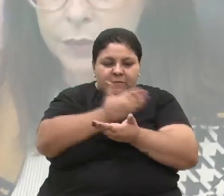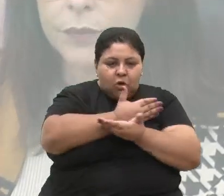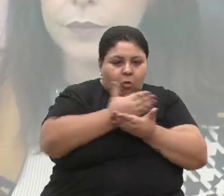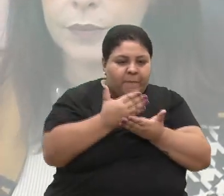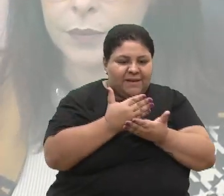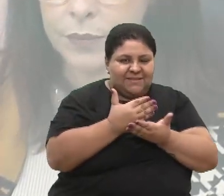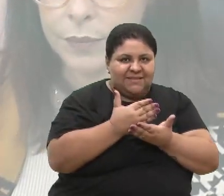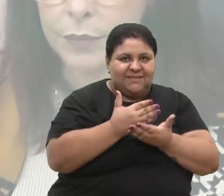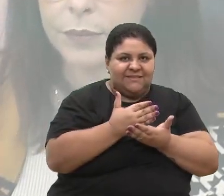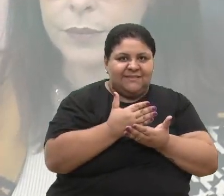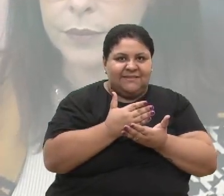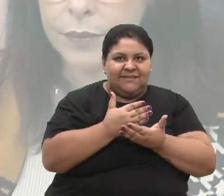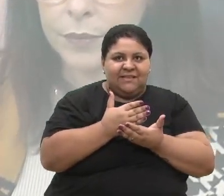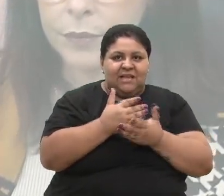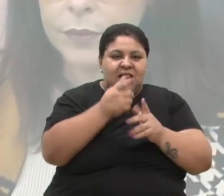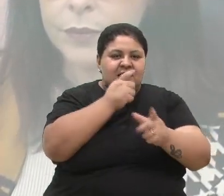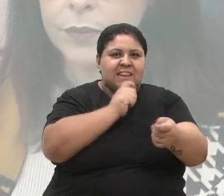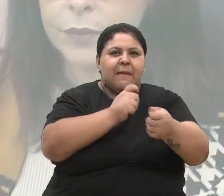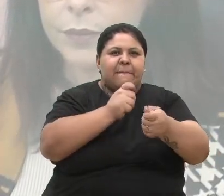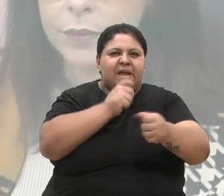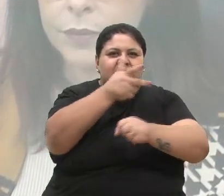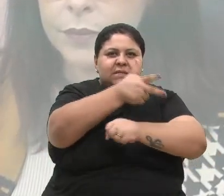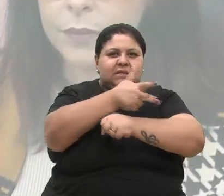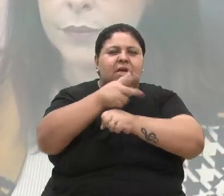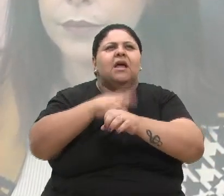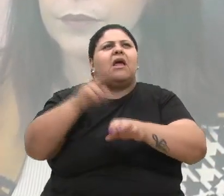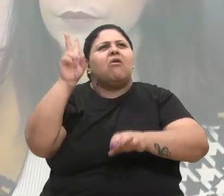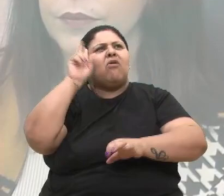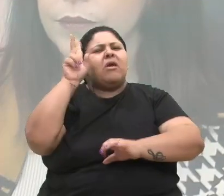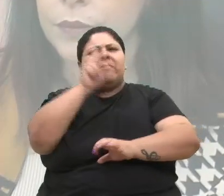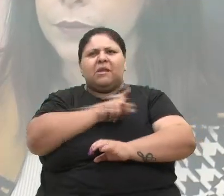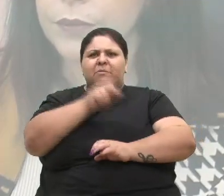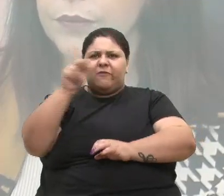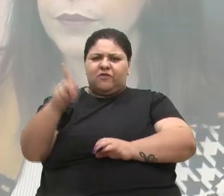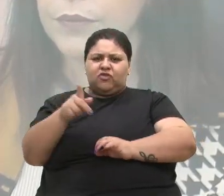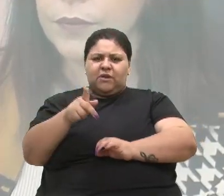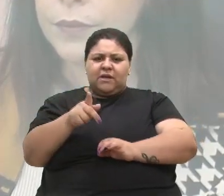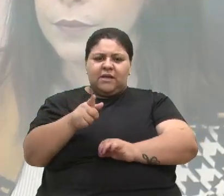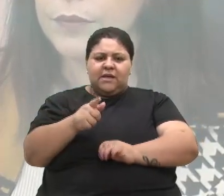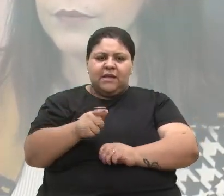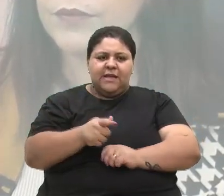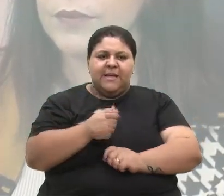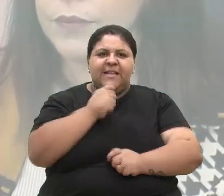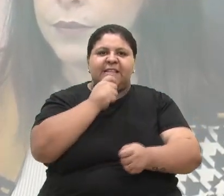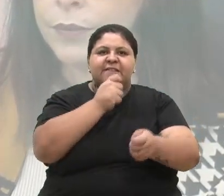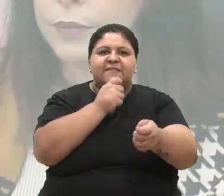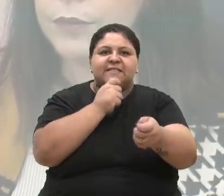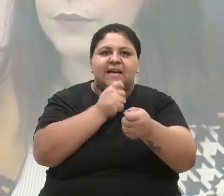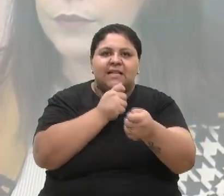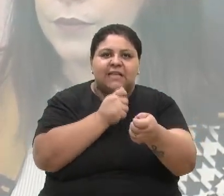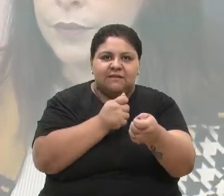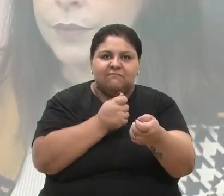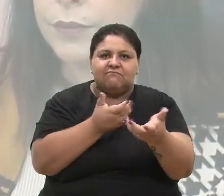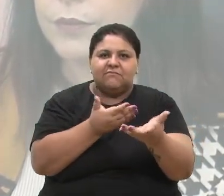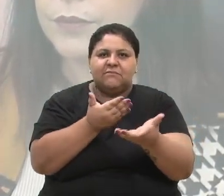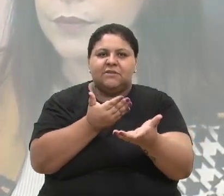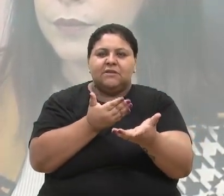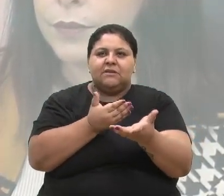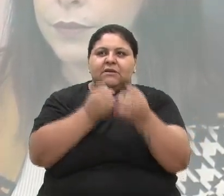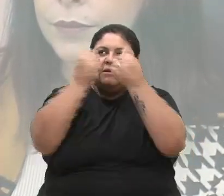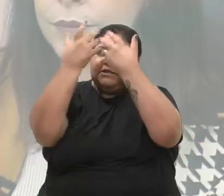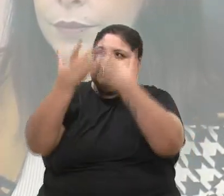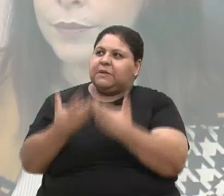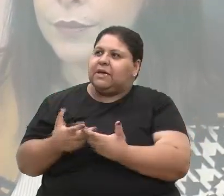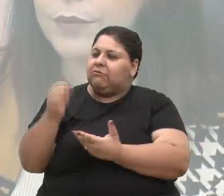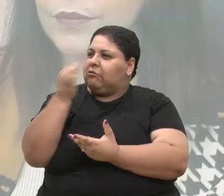imprensa? Lembro muitas vezes a professora Maria Carolina Gulo sendo entrevistada e levando para Caxias do Sul e levando para a